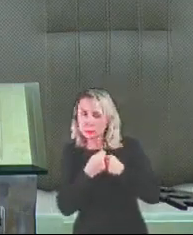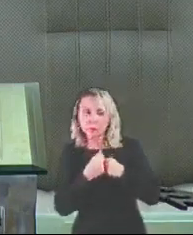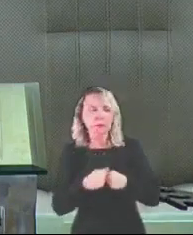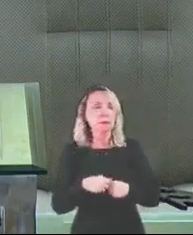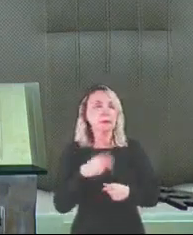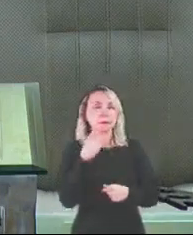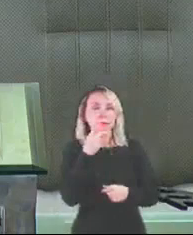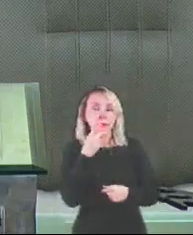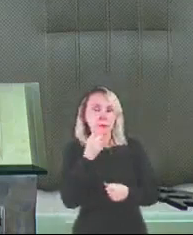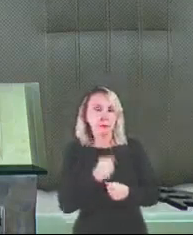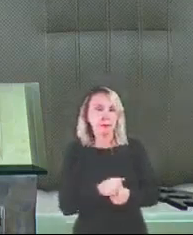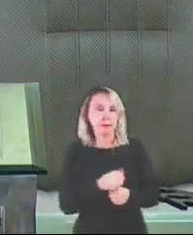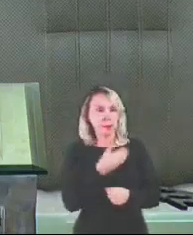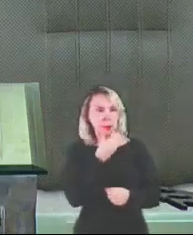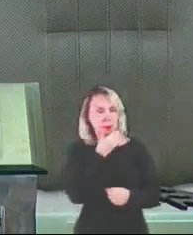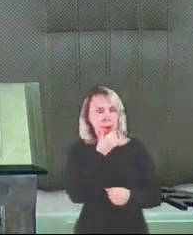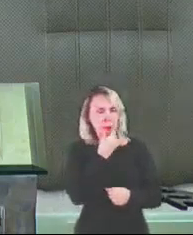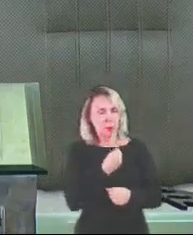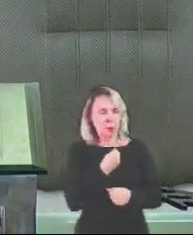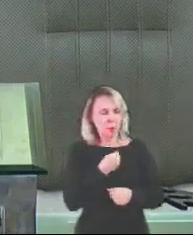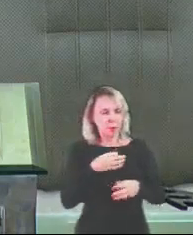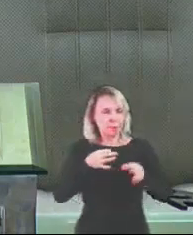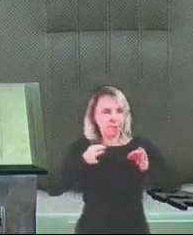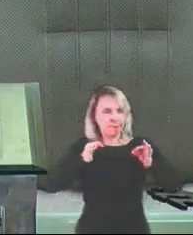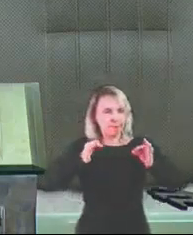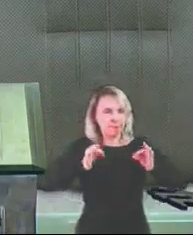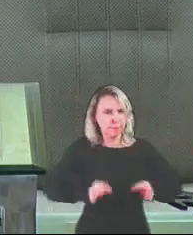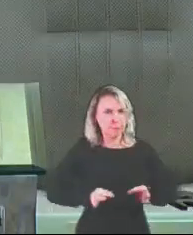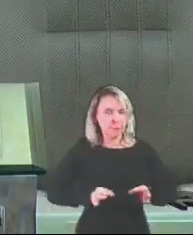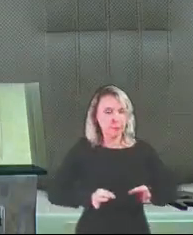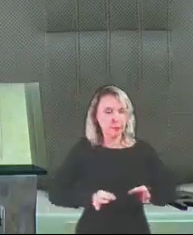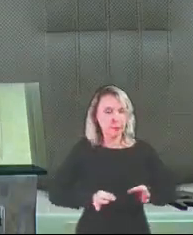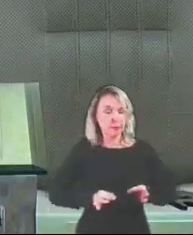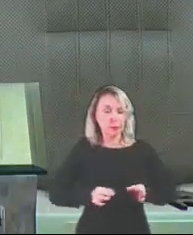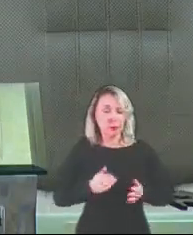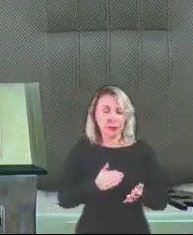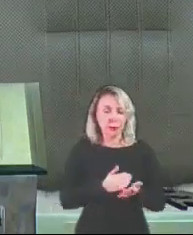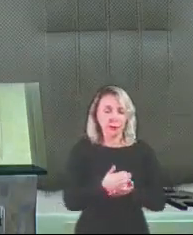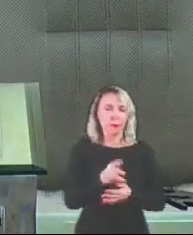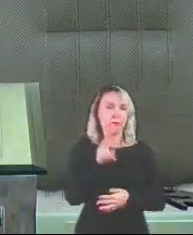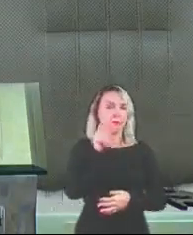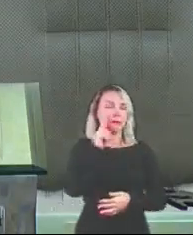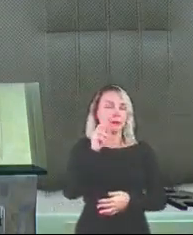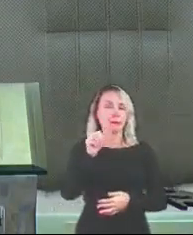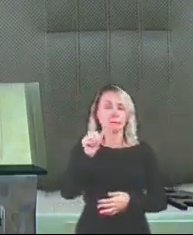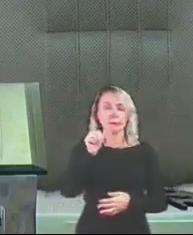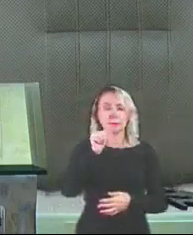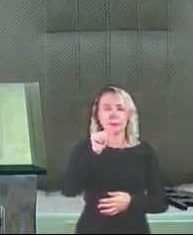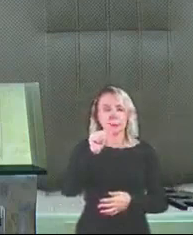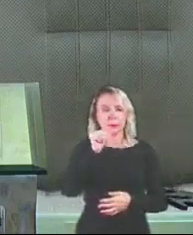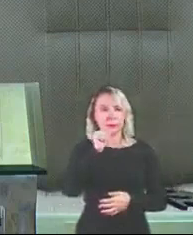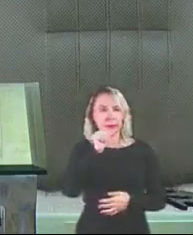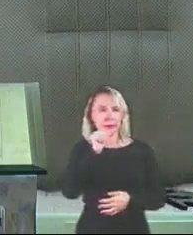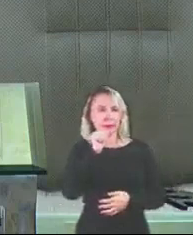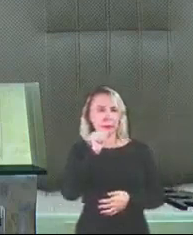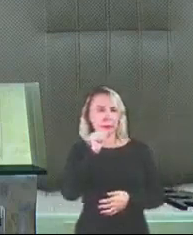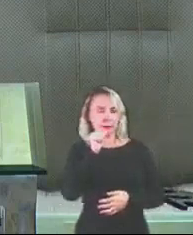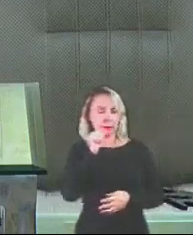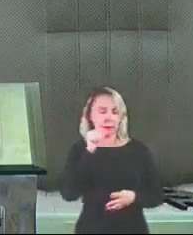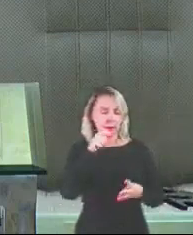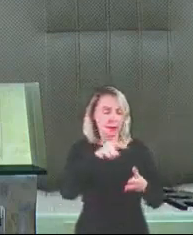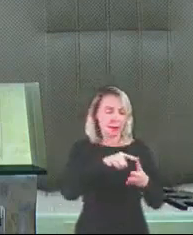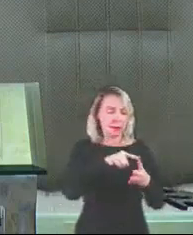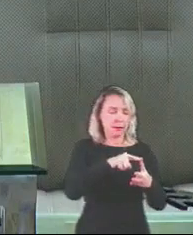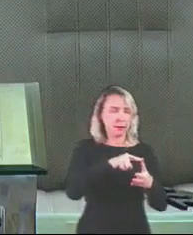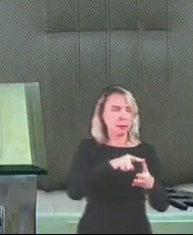íntegro, quando ele se dá a beber vinho, bebida inebriante, ele quando começa a beber, ele é um cordeiro pacífico.